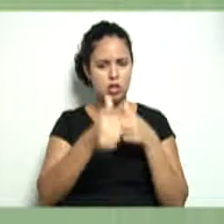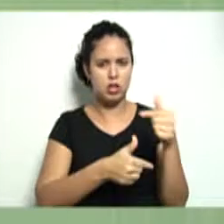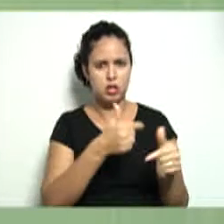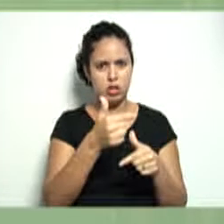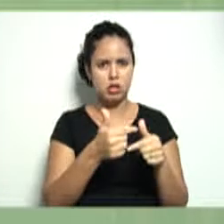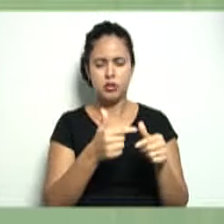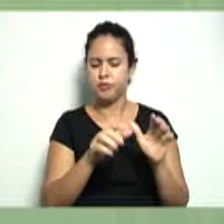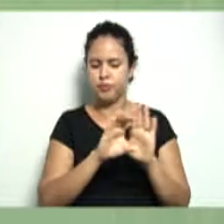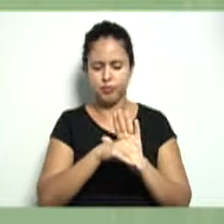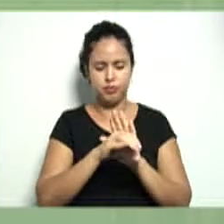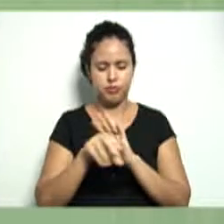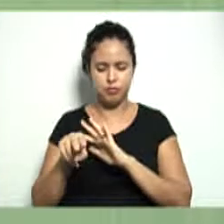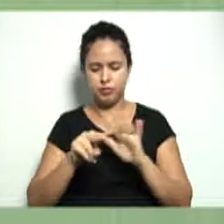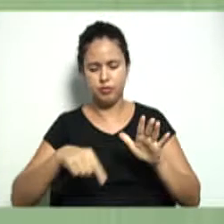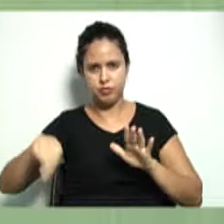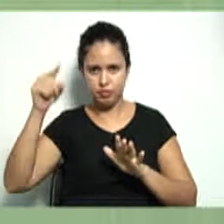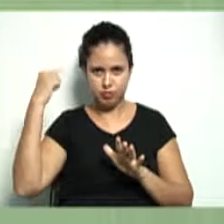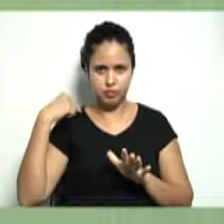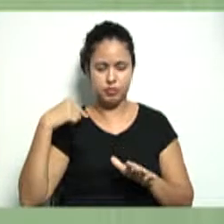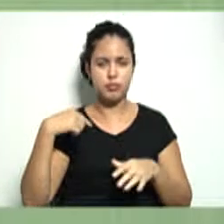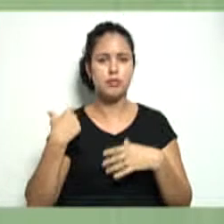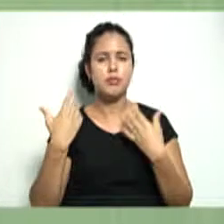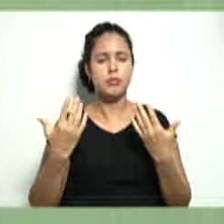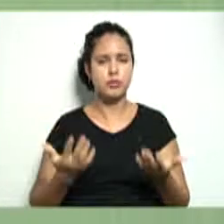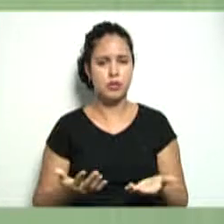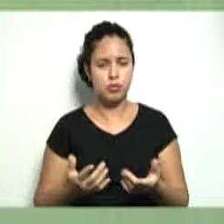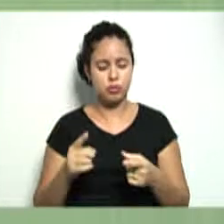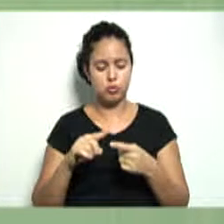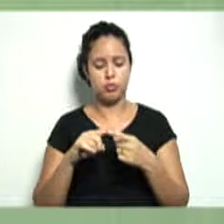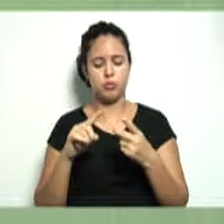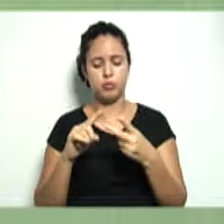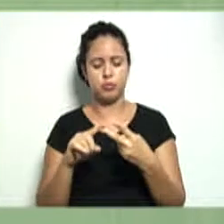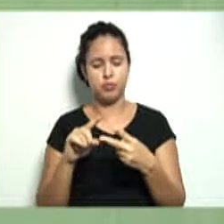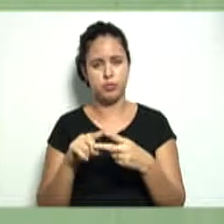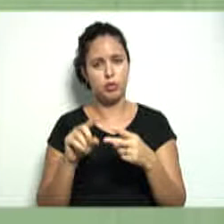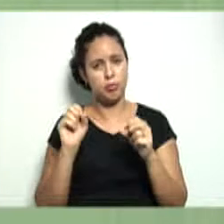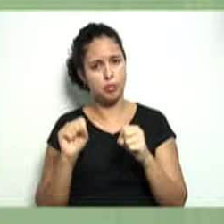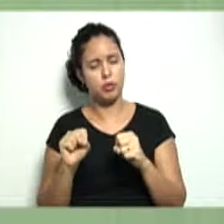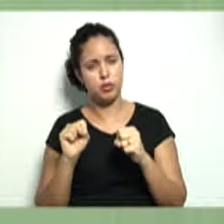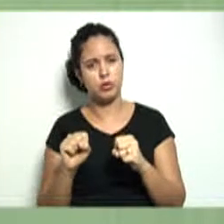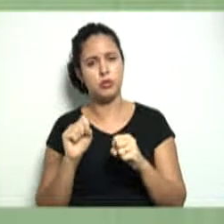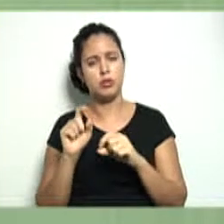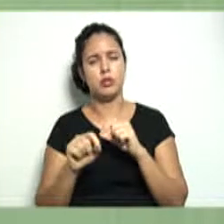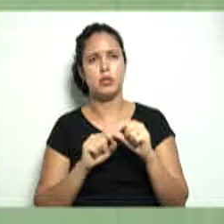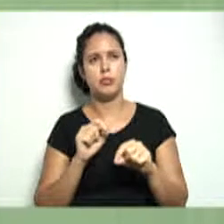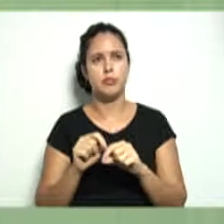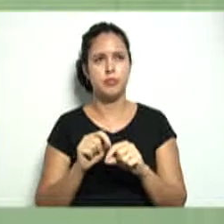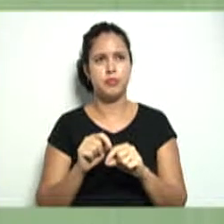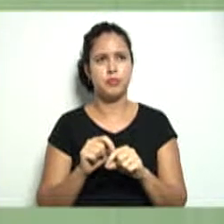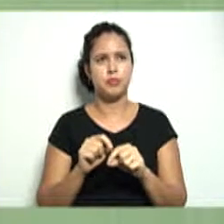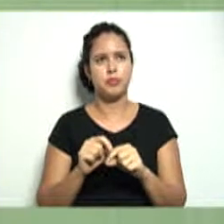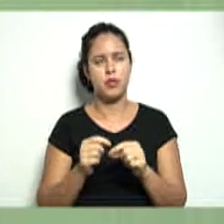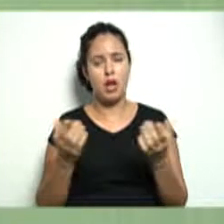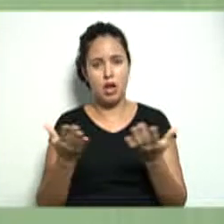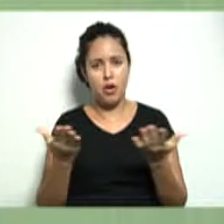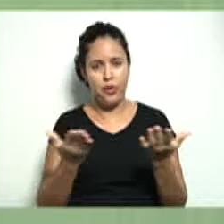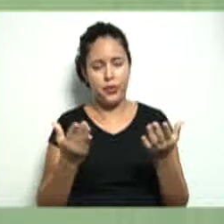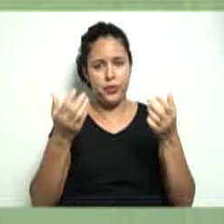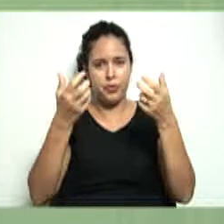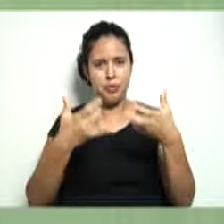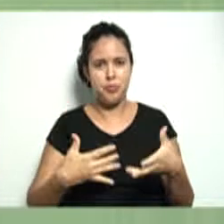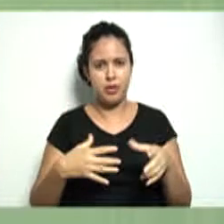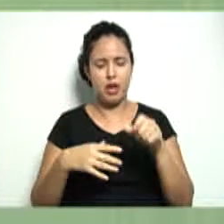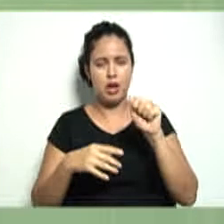de hoje. As únicas duas alternativas referentes ao conteúdo da aula de hoje foram a letra A e a